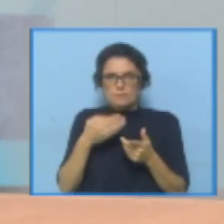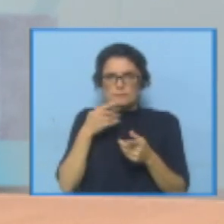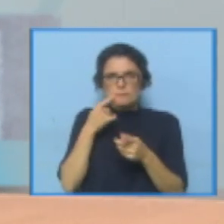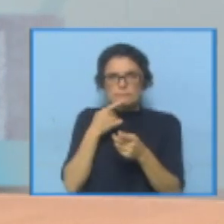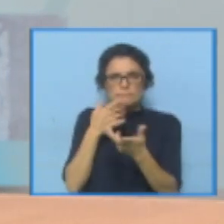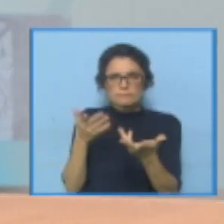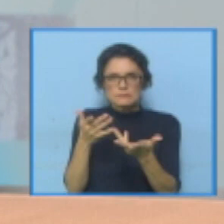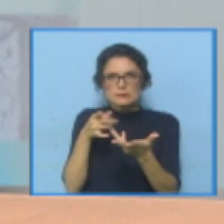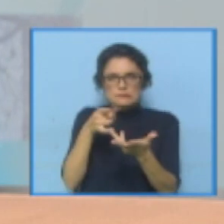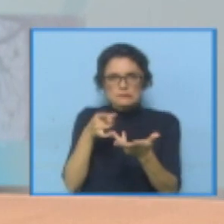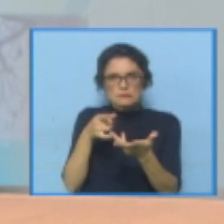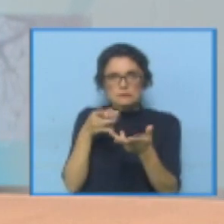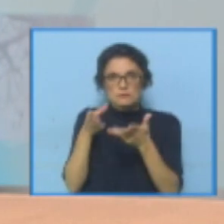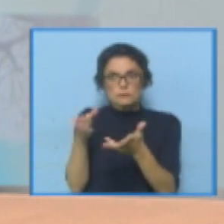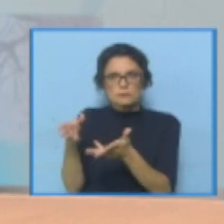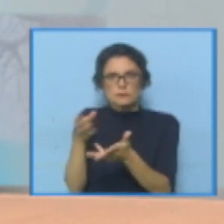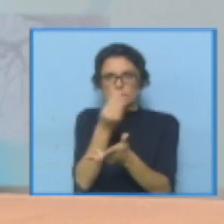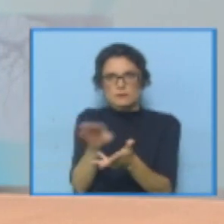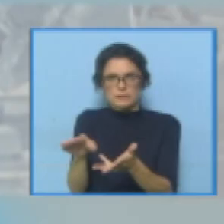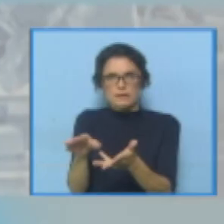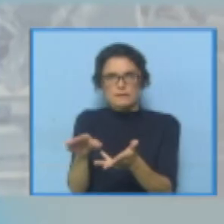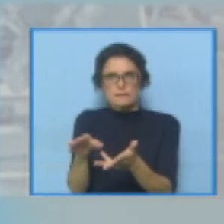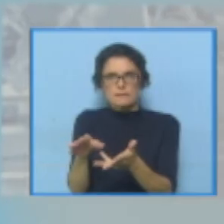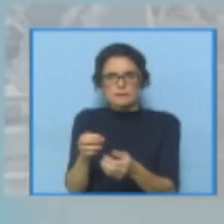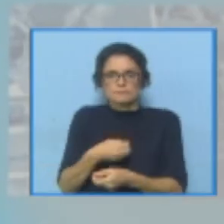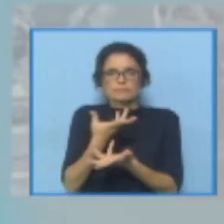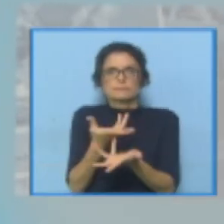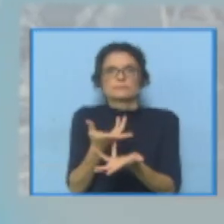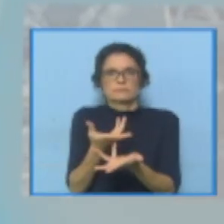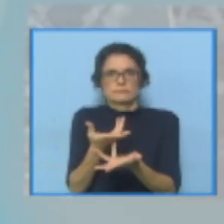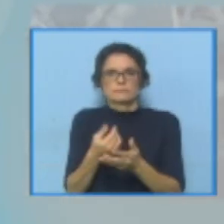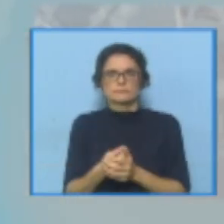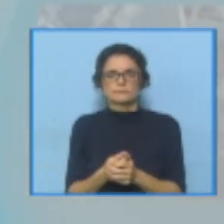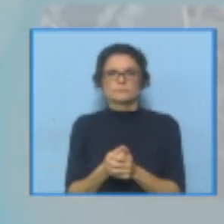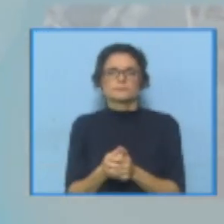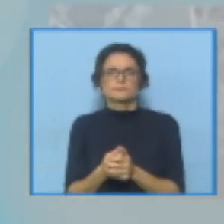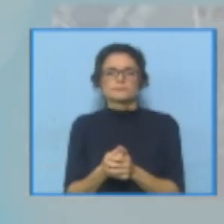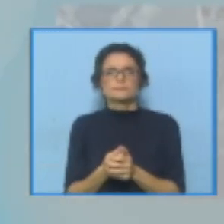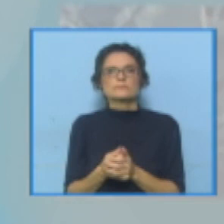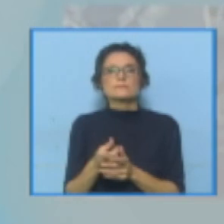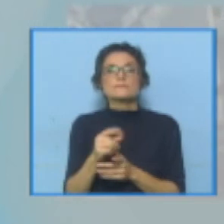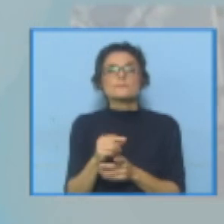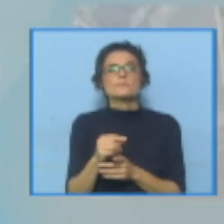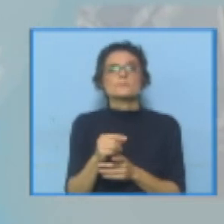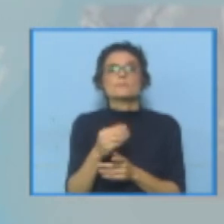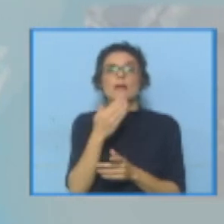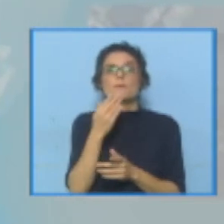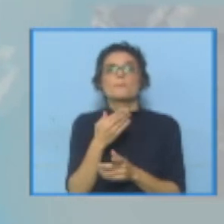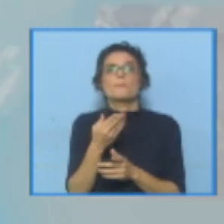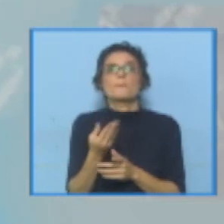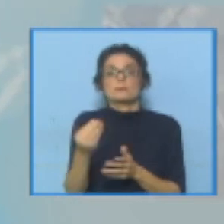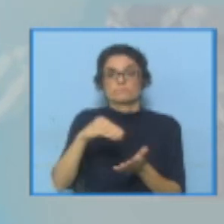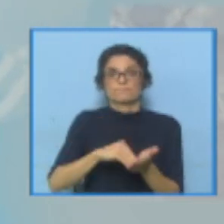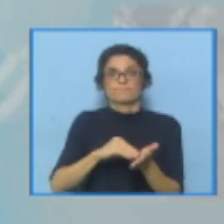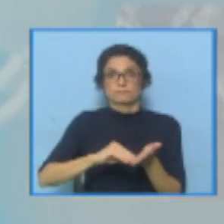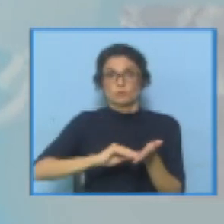também. Competências para lidar com as situações. Sim. Professora Ruth Agulhas, quem são os parceiros, antes de mais das autoras, pronto, que isto é um conjunto de psicólogos,